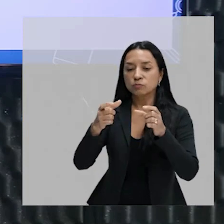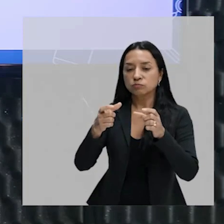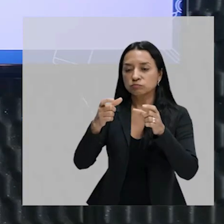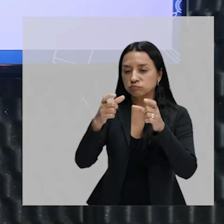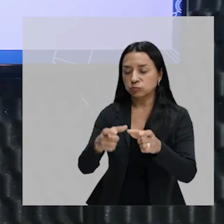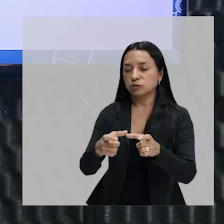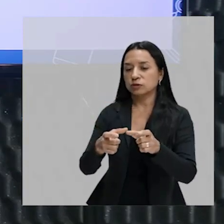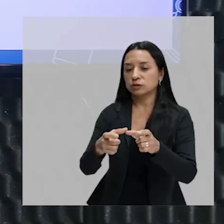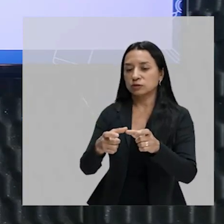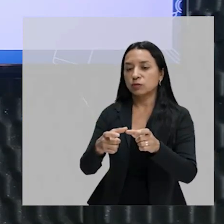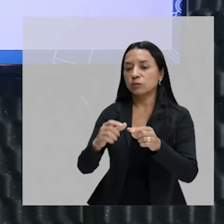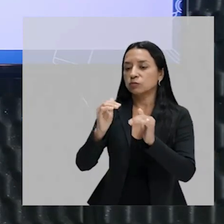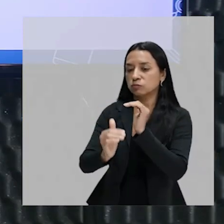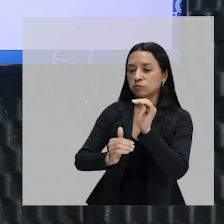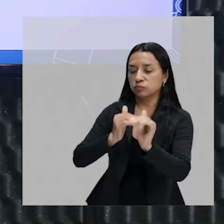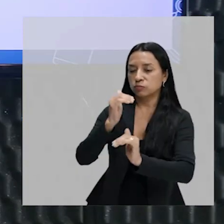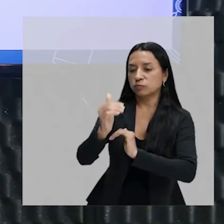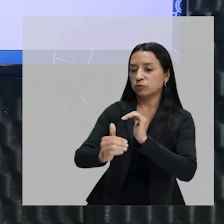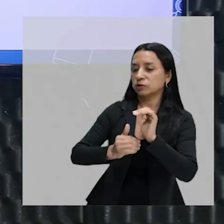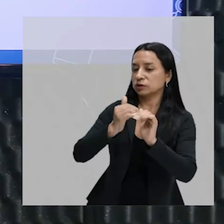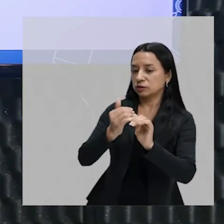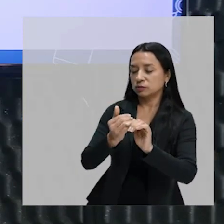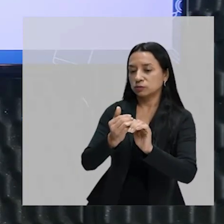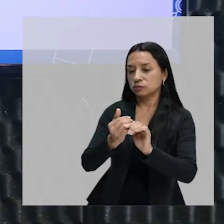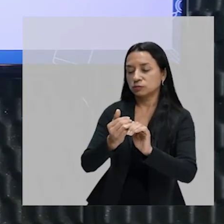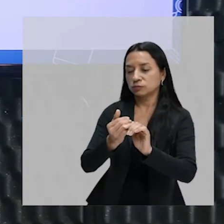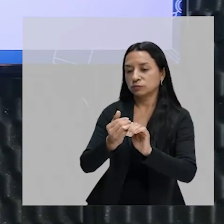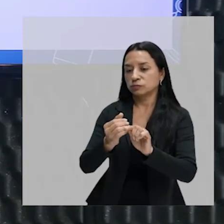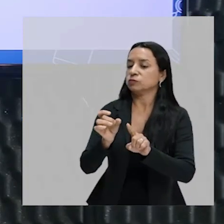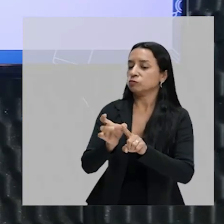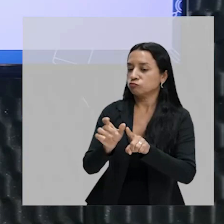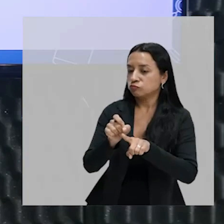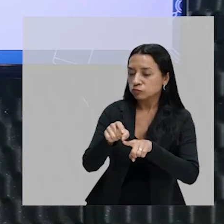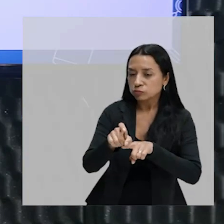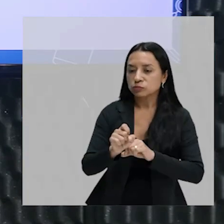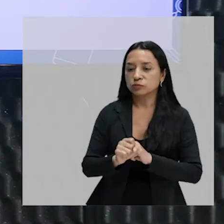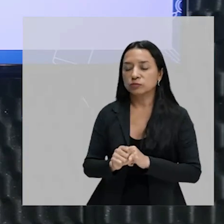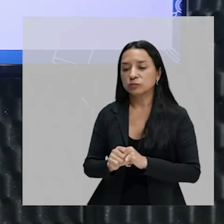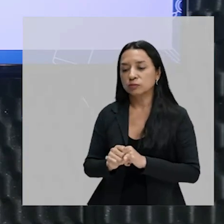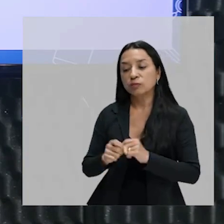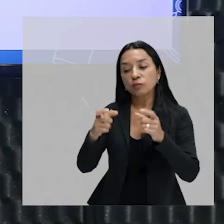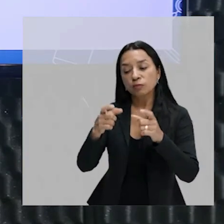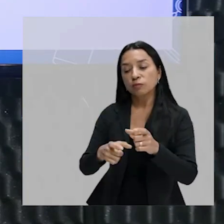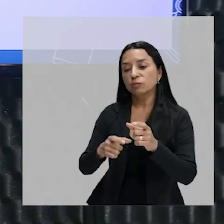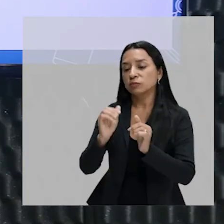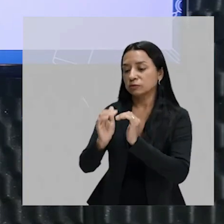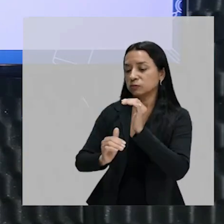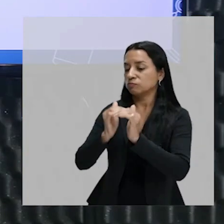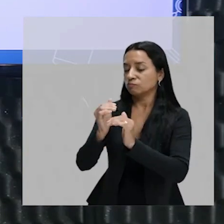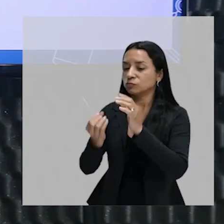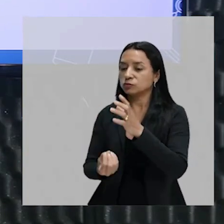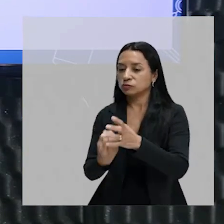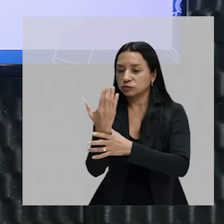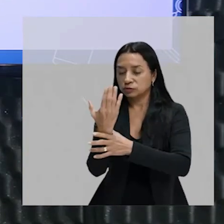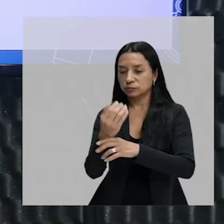de onde ocorre esses processos espermatogênicos ou onde é que ocorre a origem dos